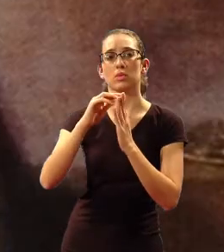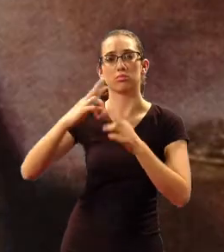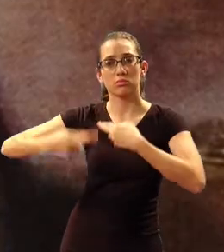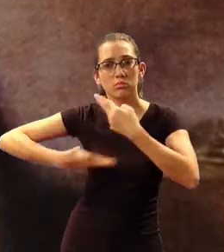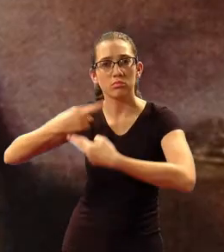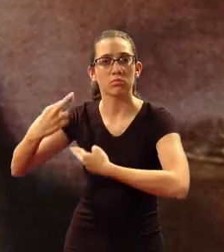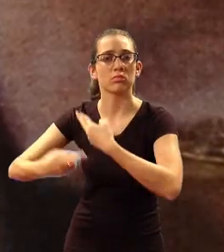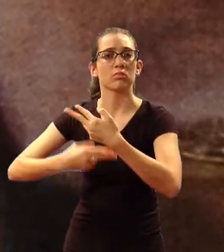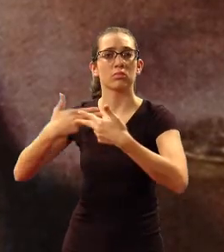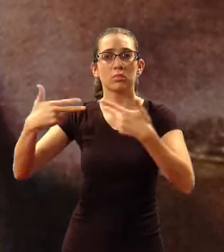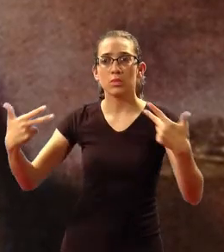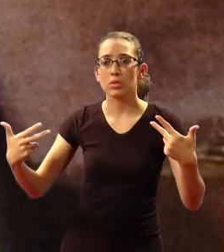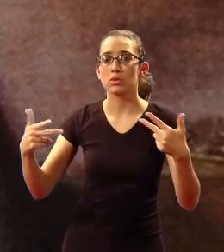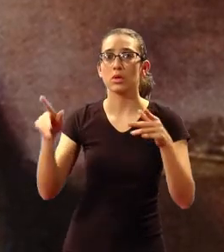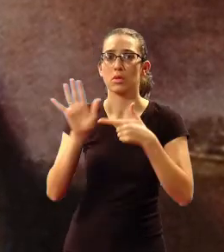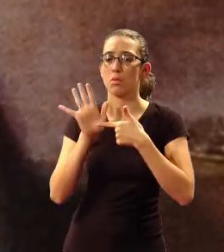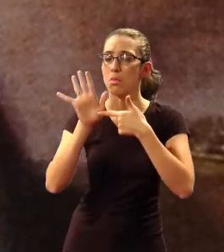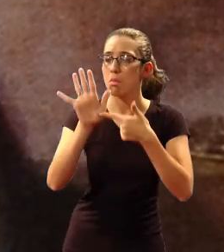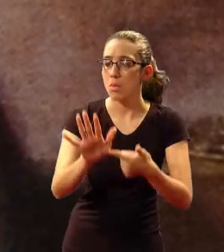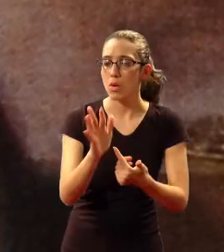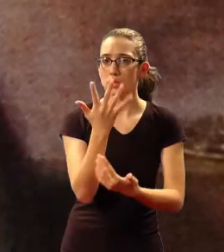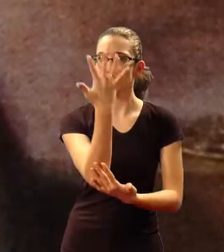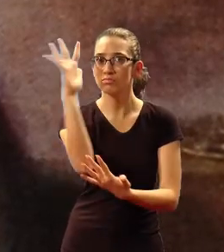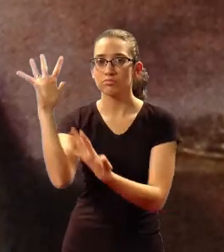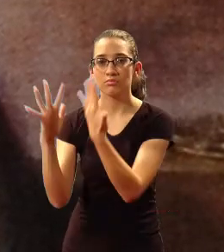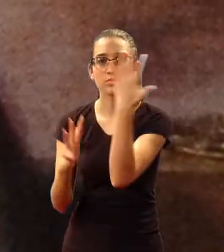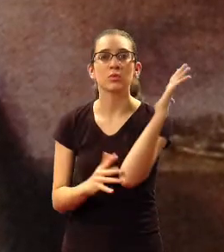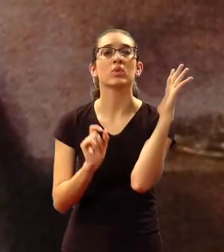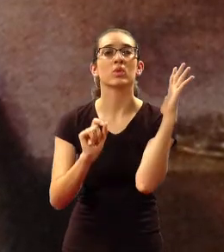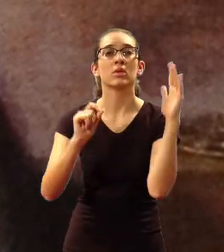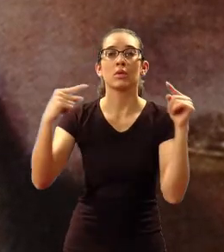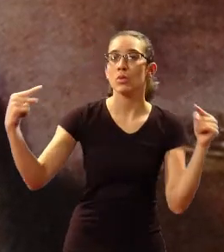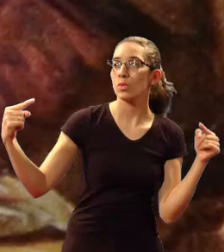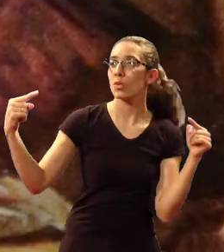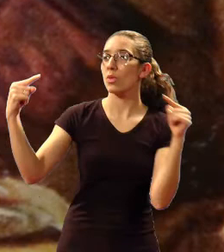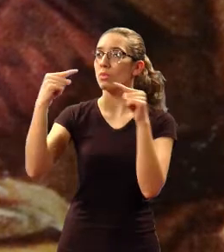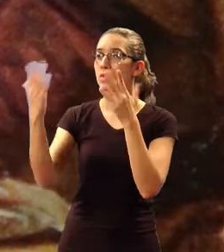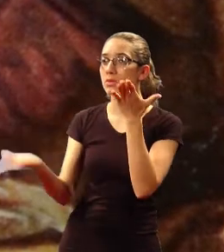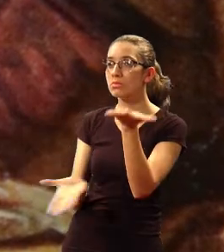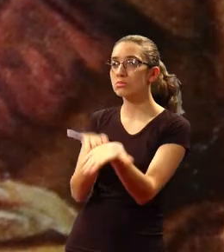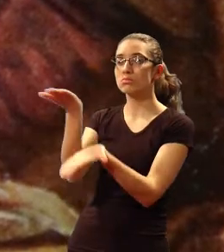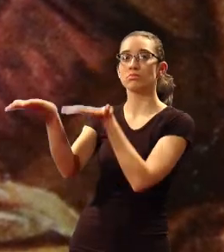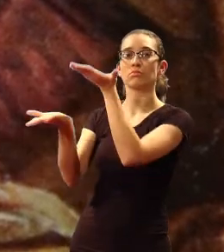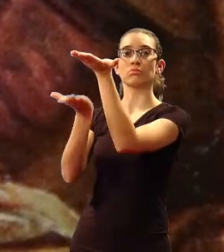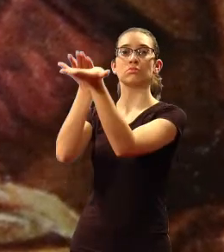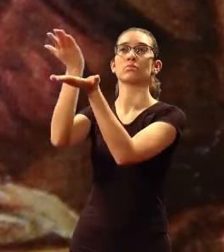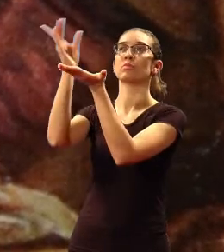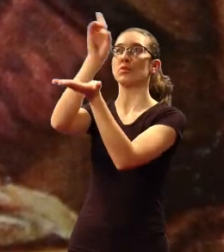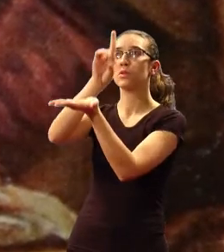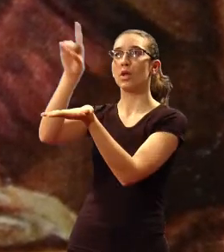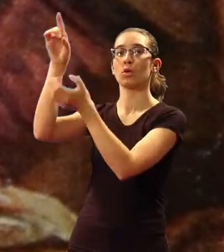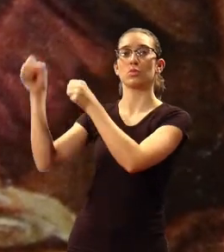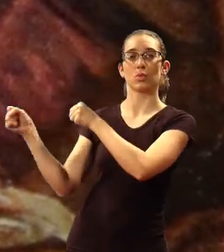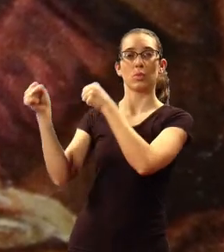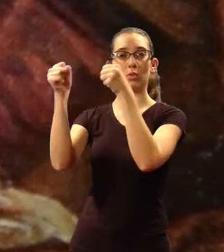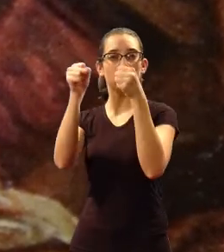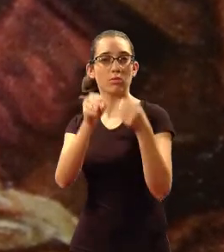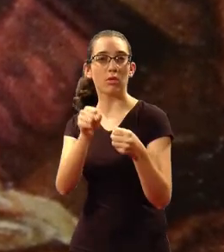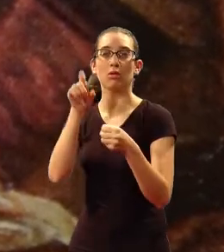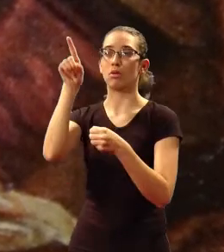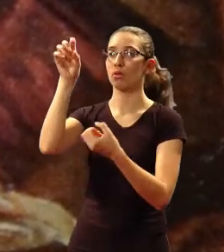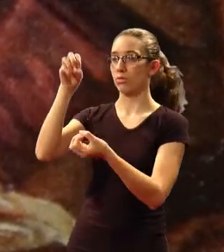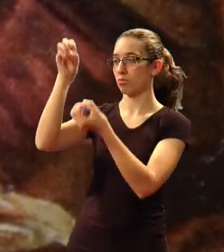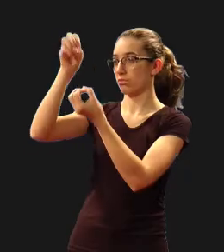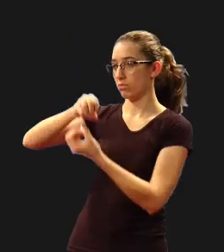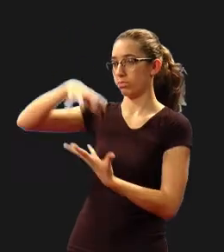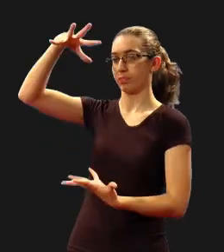claramente aspectos da natureza que glorificam a figura e o poder de Deus